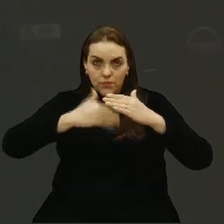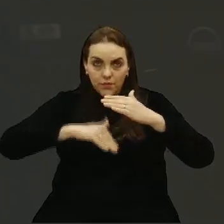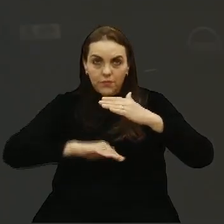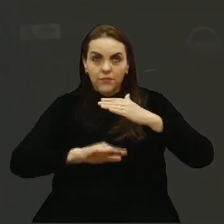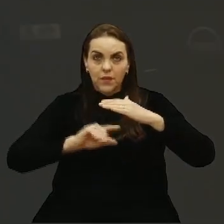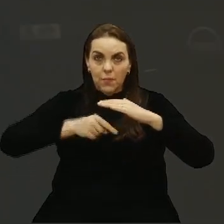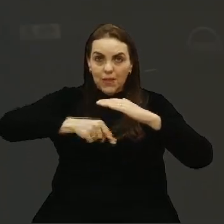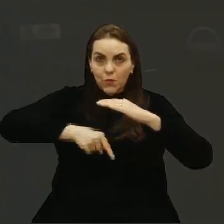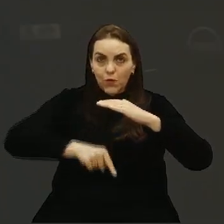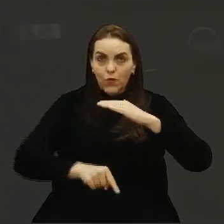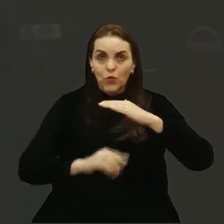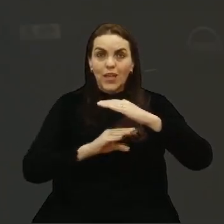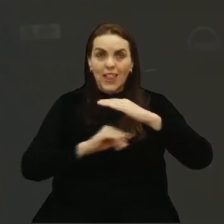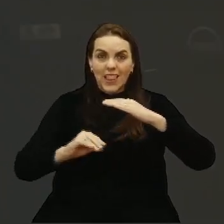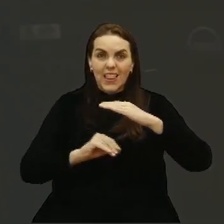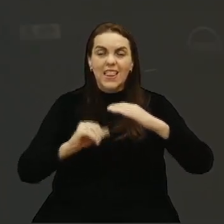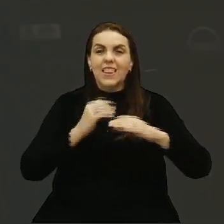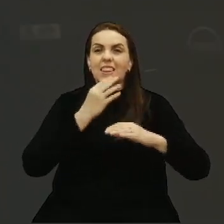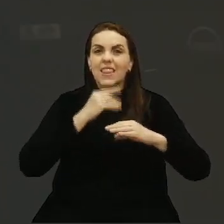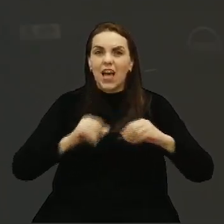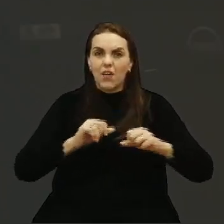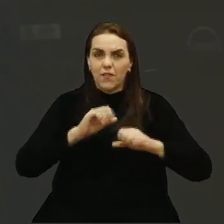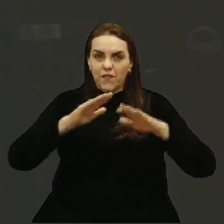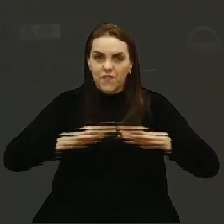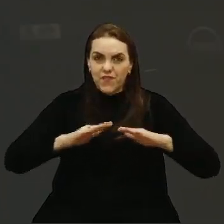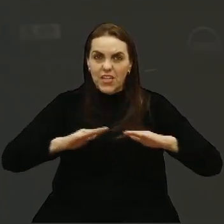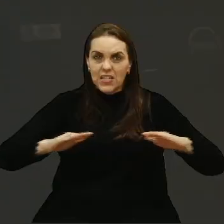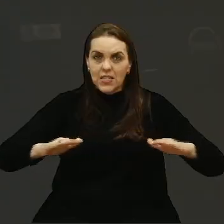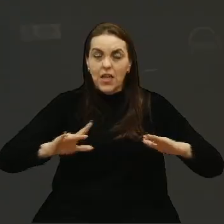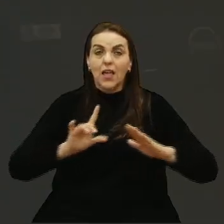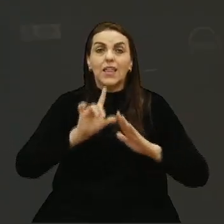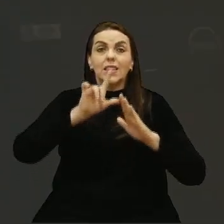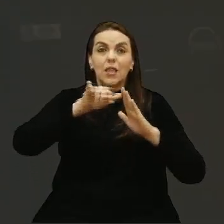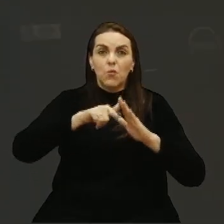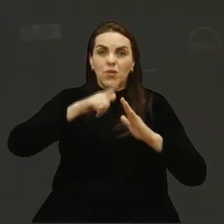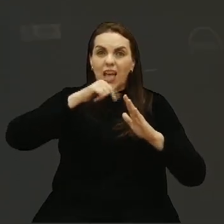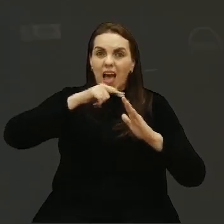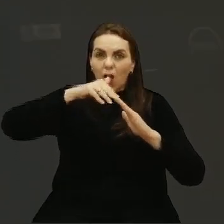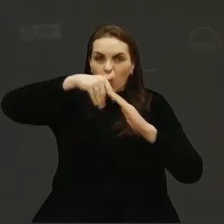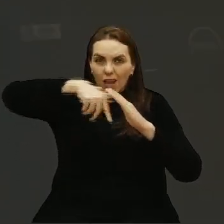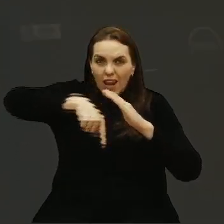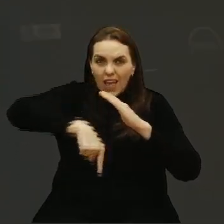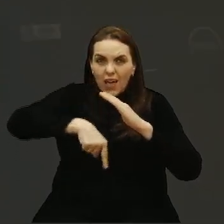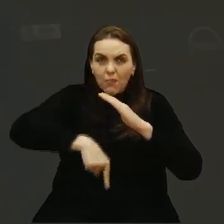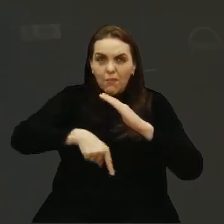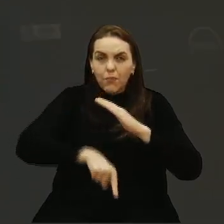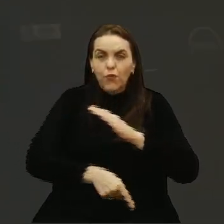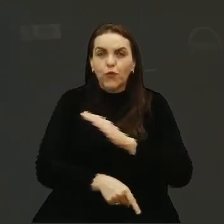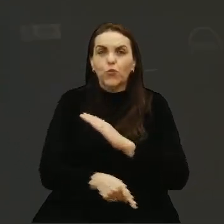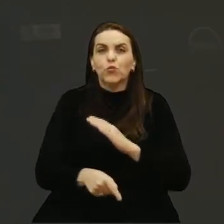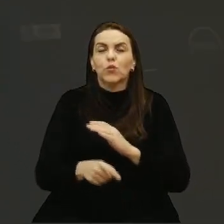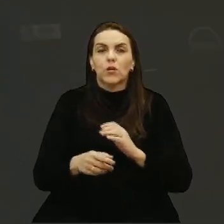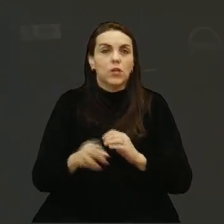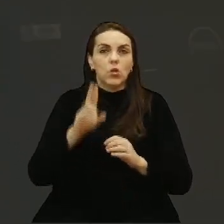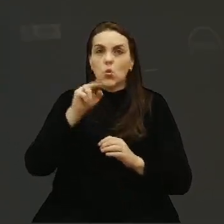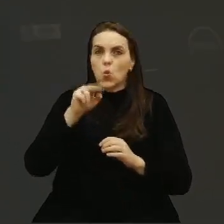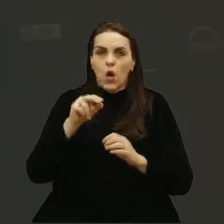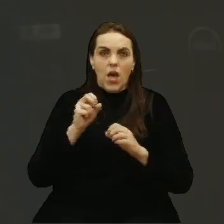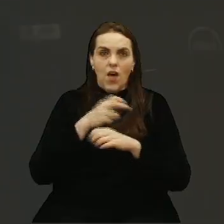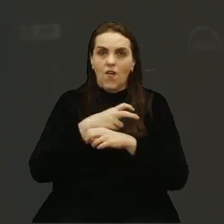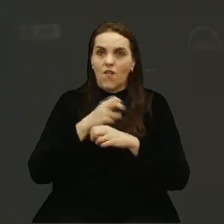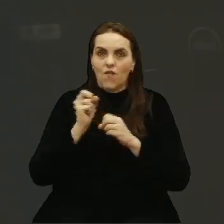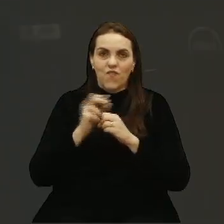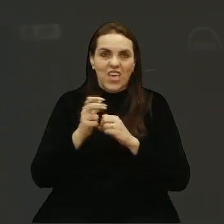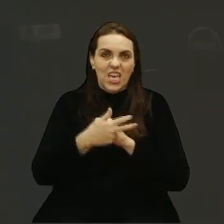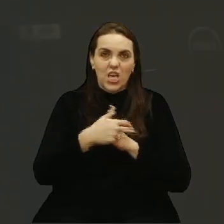uma camada de terra mais fixada e, posteriormente, a gente vai ter um aquífero cativo. O coliforme não vai chegar. Da onde vem